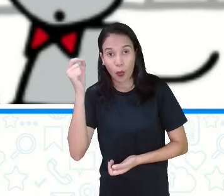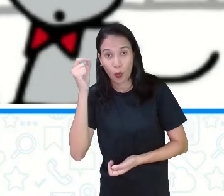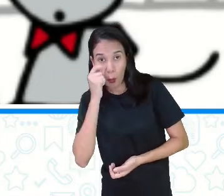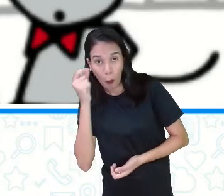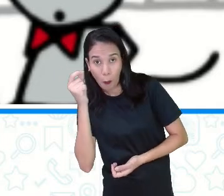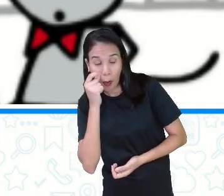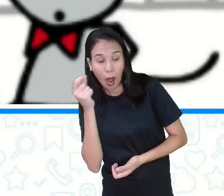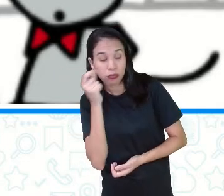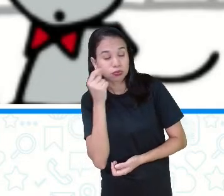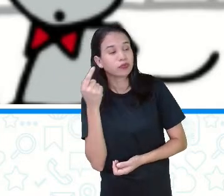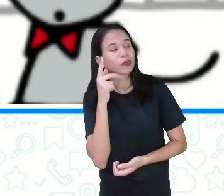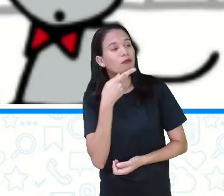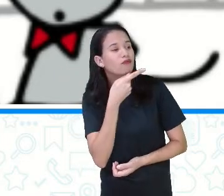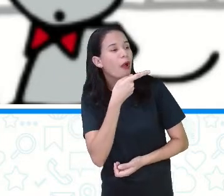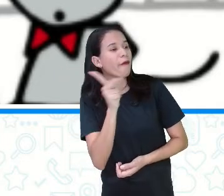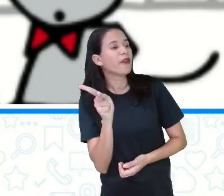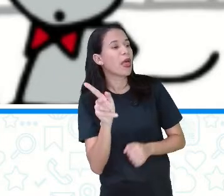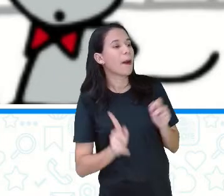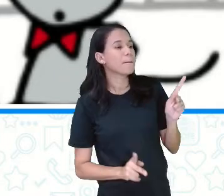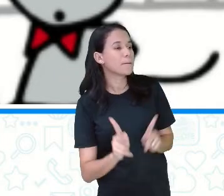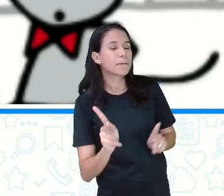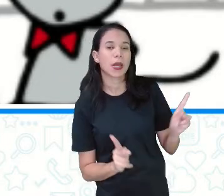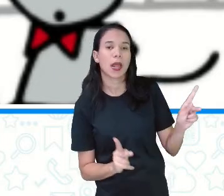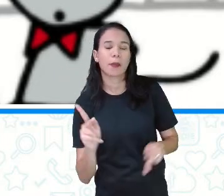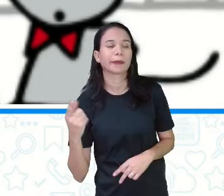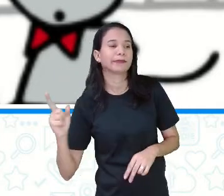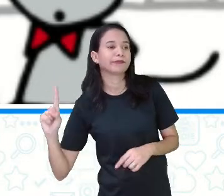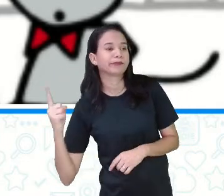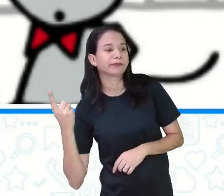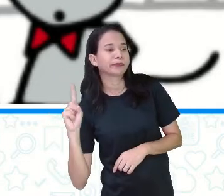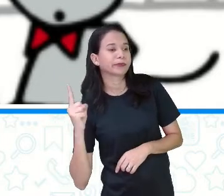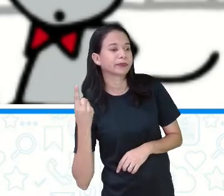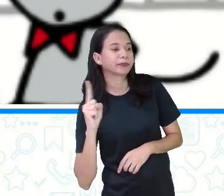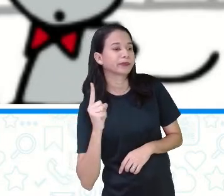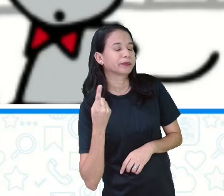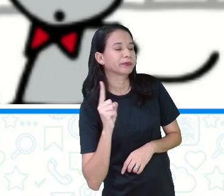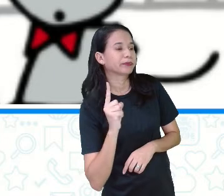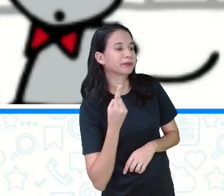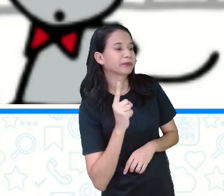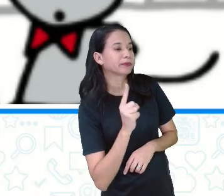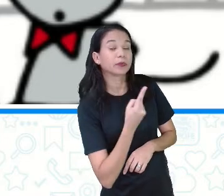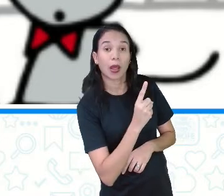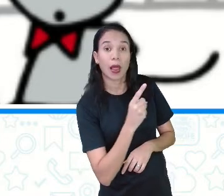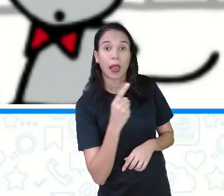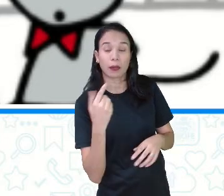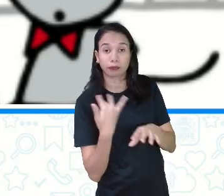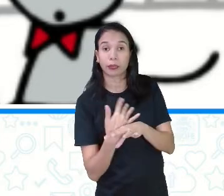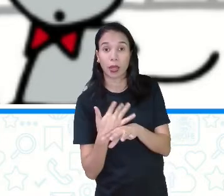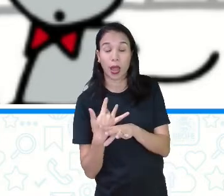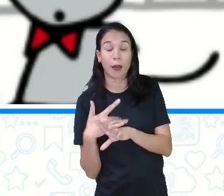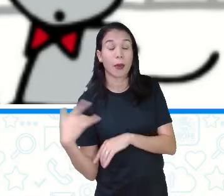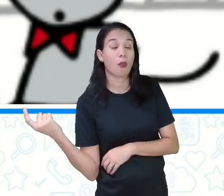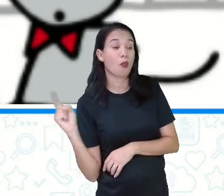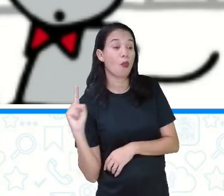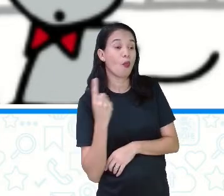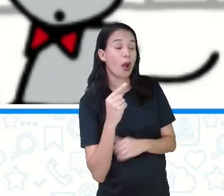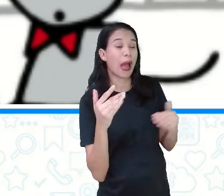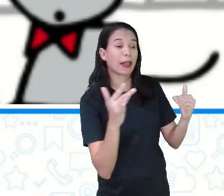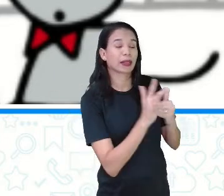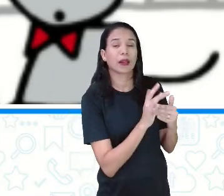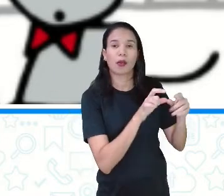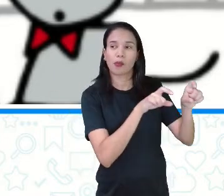cidade resolveu visitar o primo e atravessou toda a cidade para chegar lá.